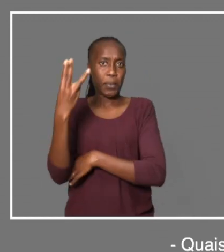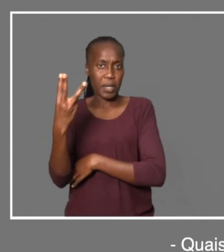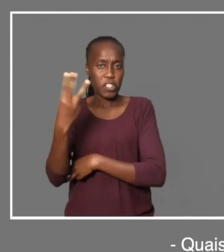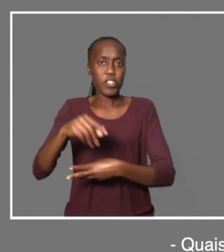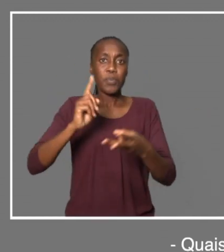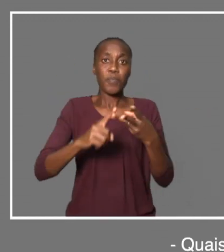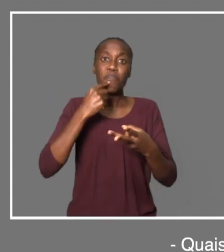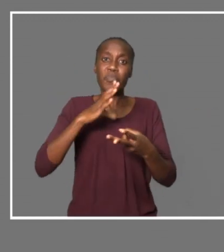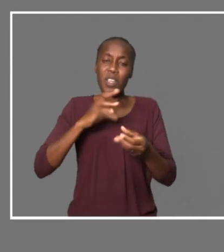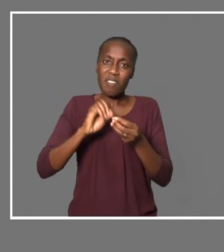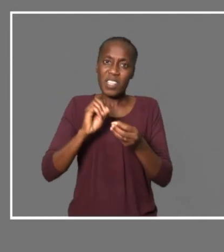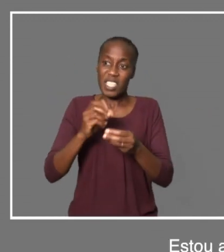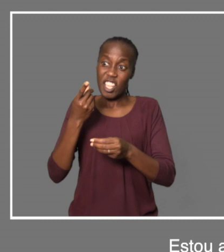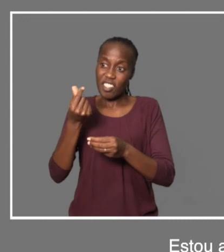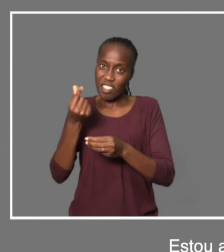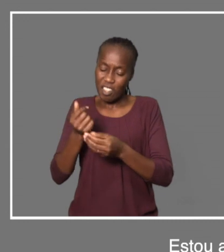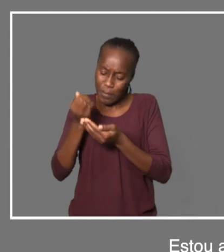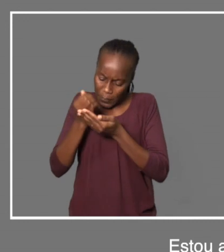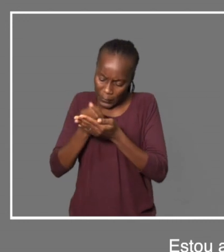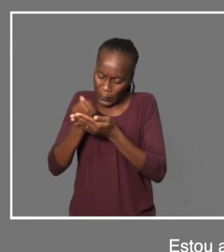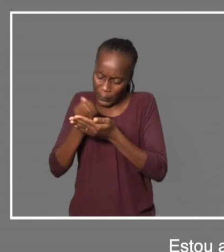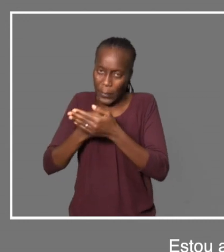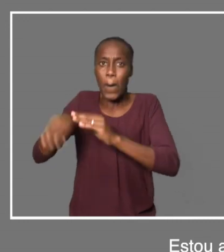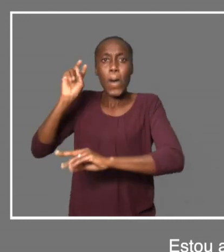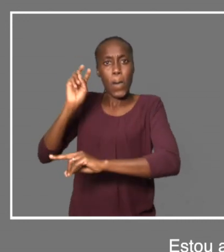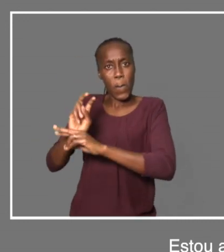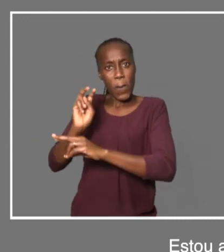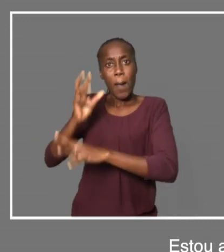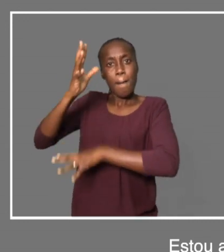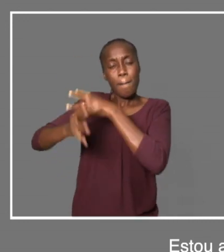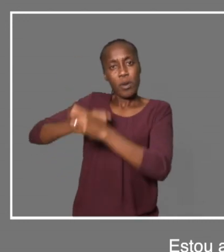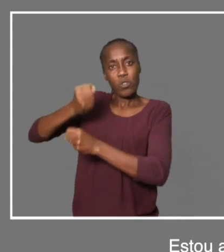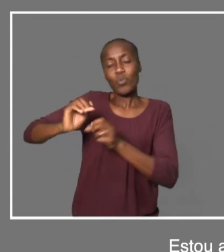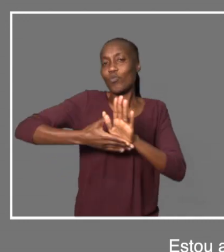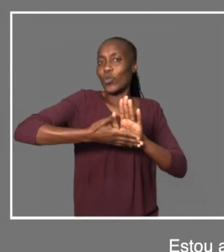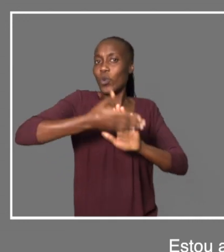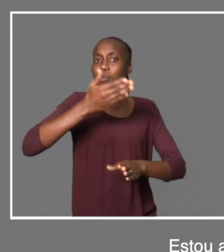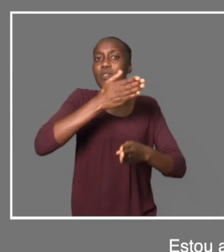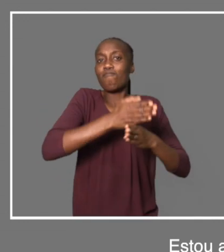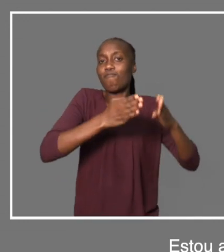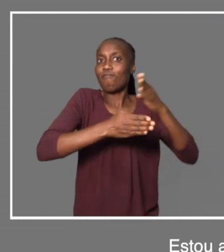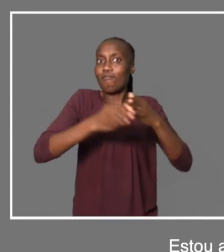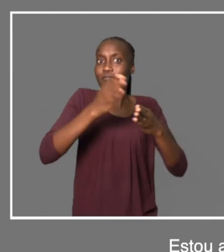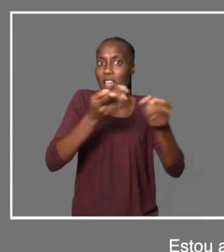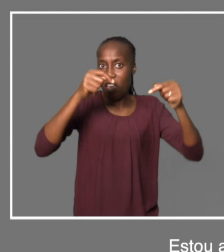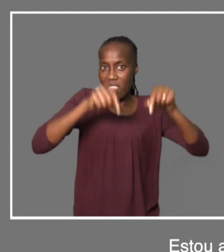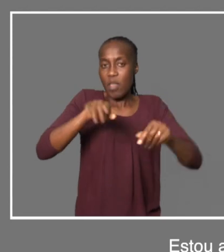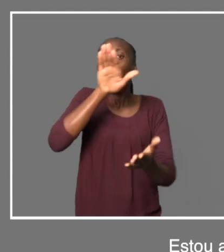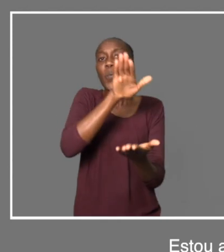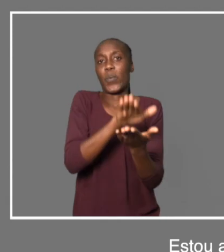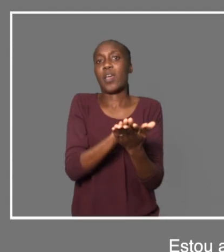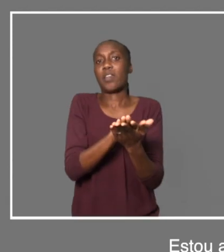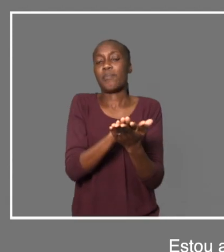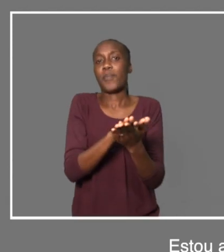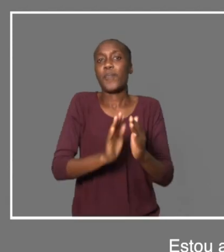3 vou conseguir fazer porque estou a guardar os poucos poucos dinheiro então o próximo ano é que vou